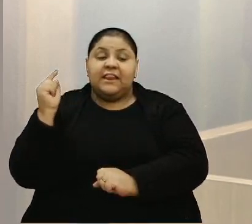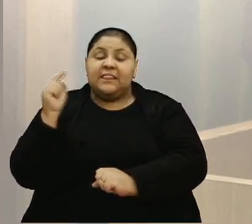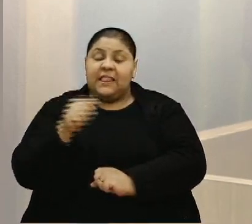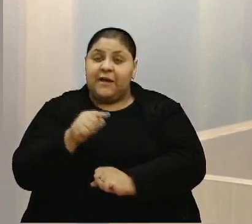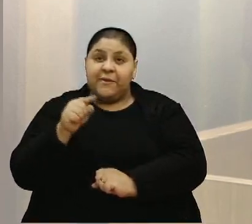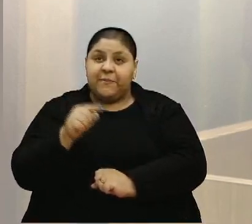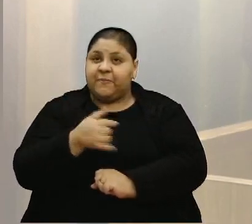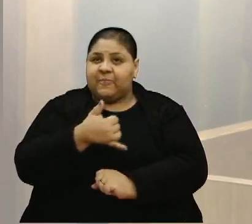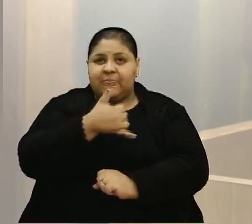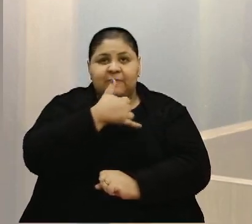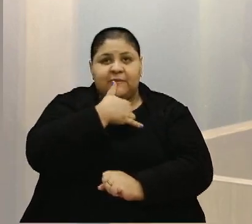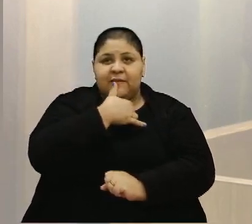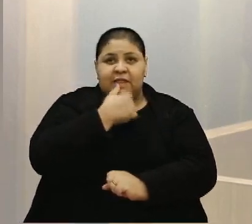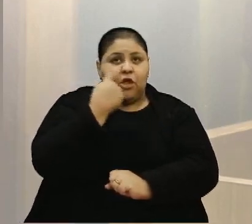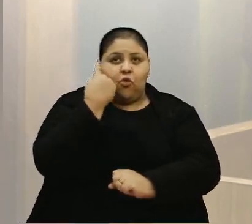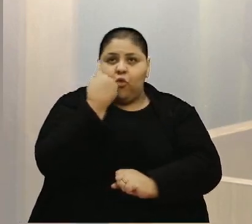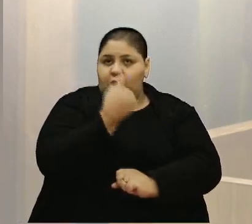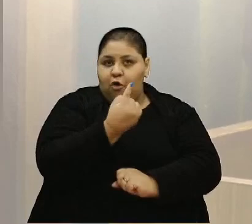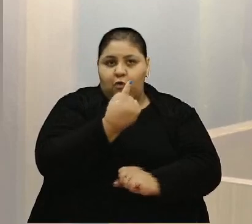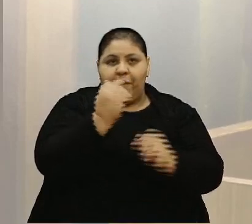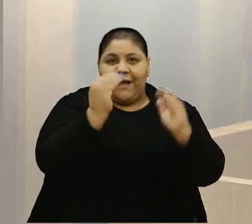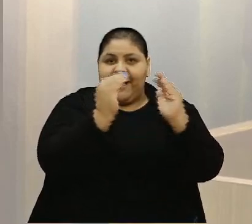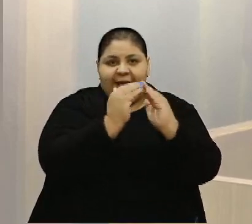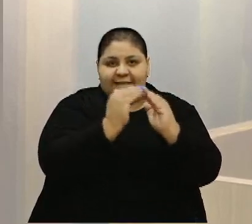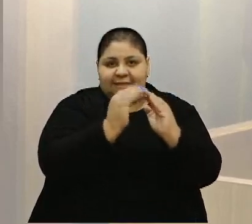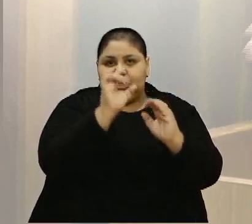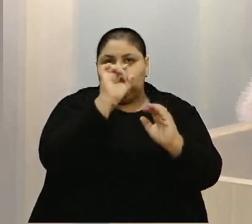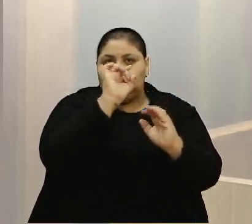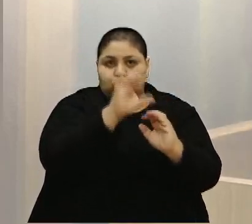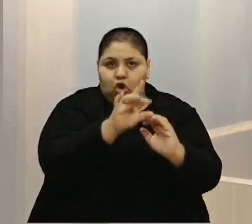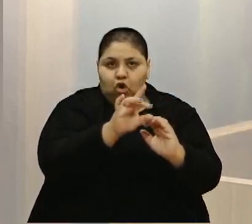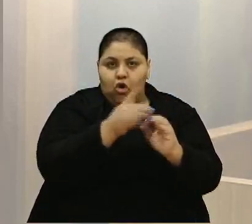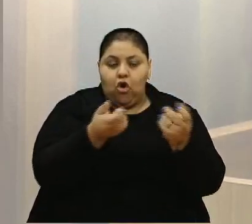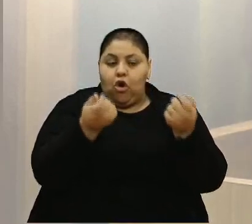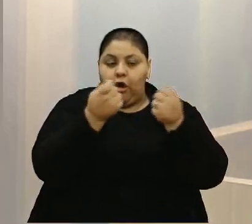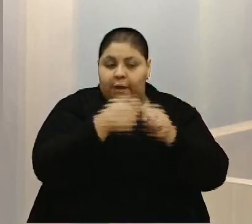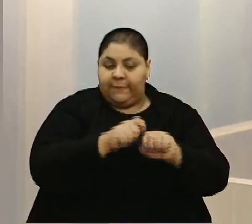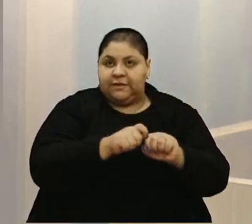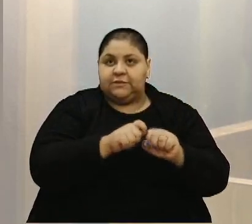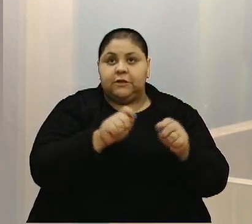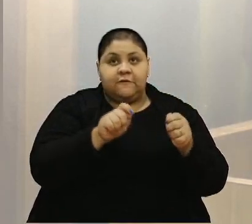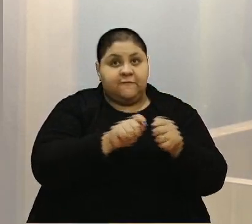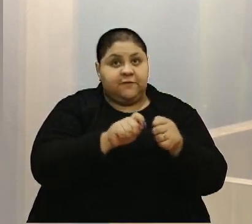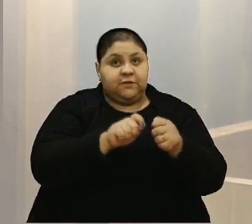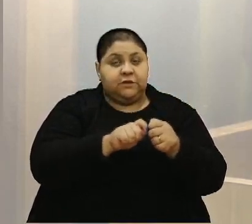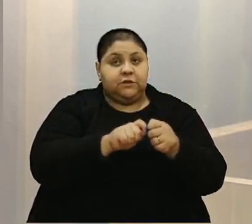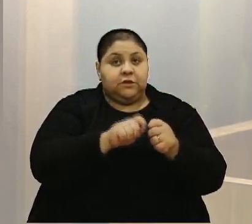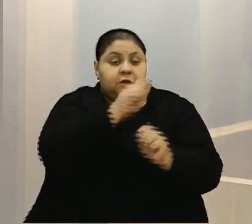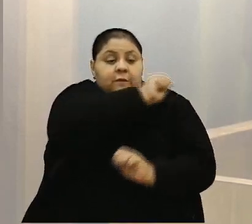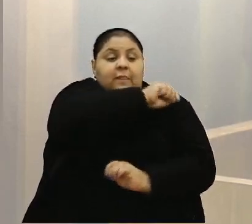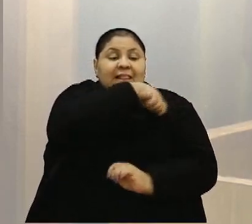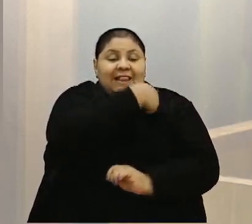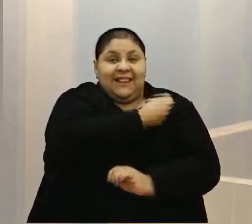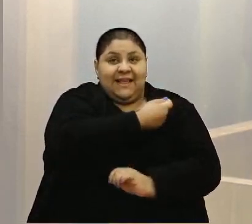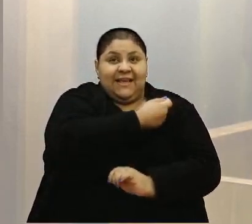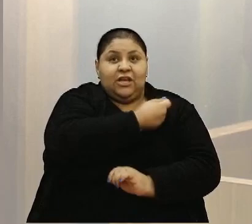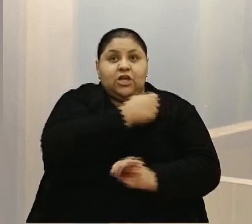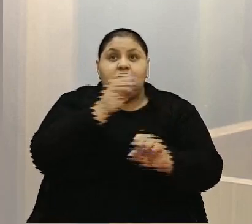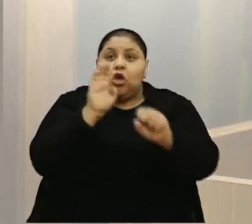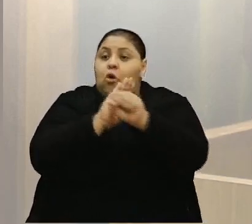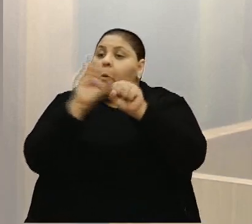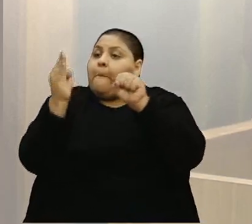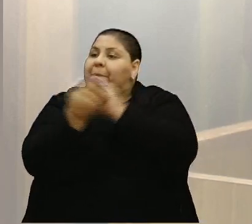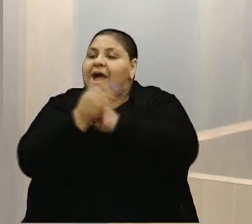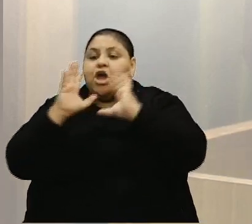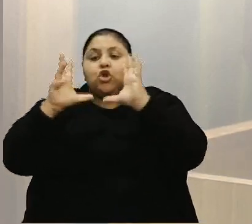infelizmente, não é em uma casa especificamente que precisa ser realizada a vistoria. Lá, o bairro